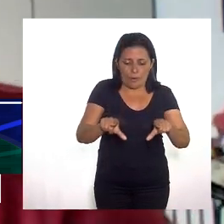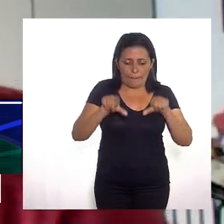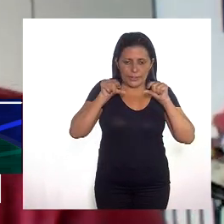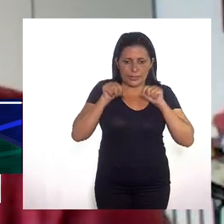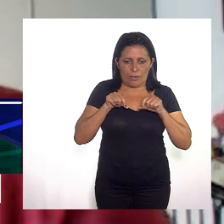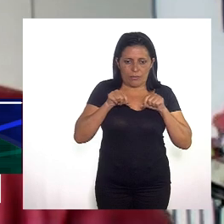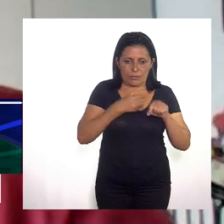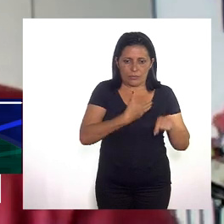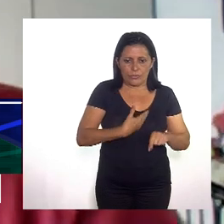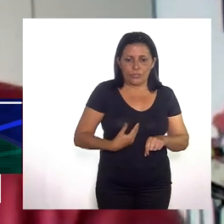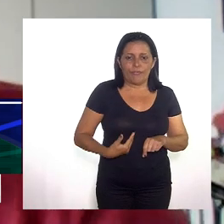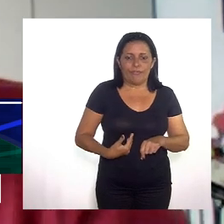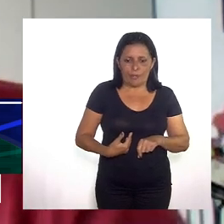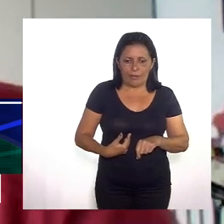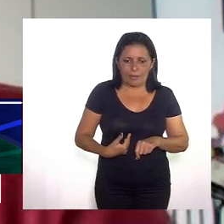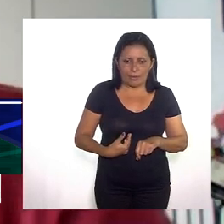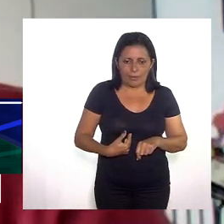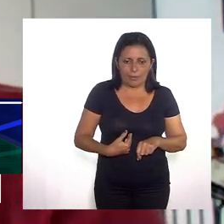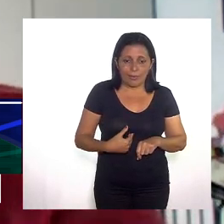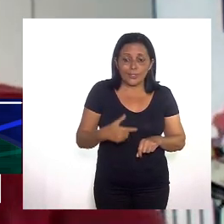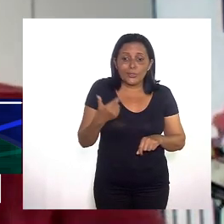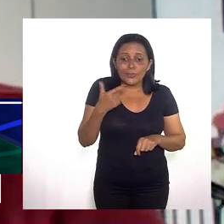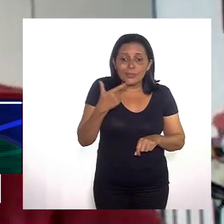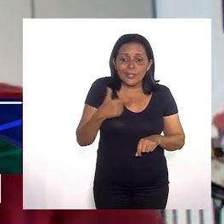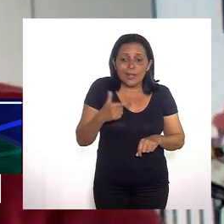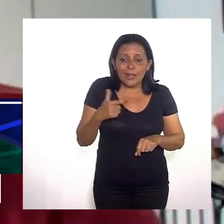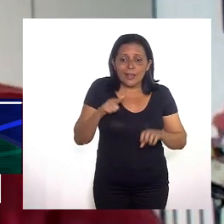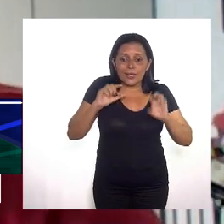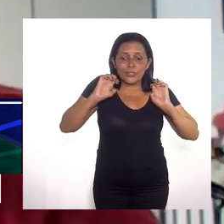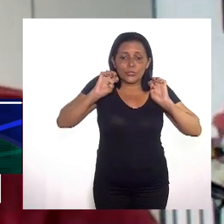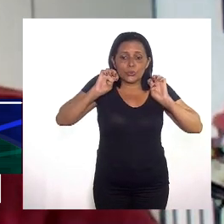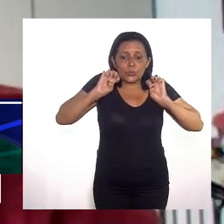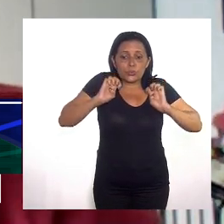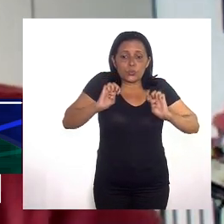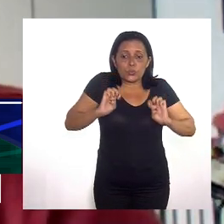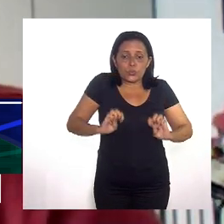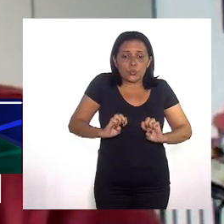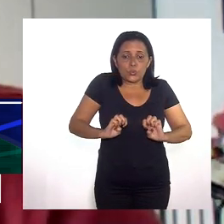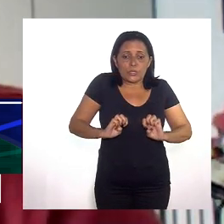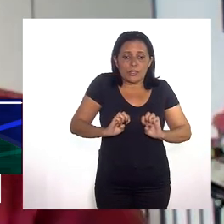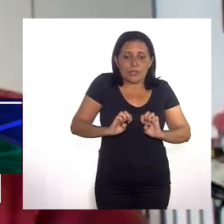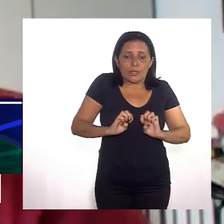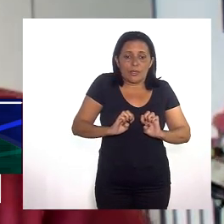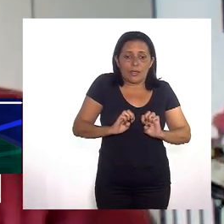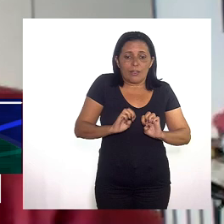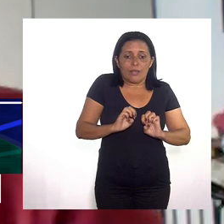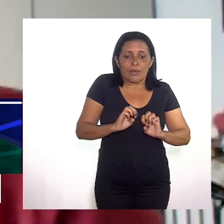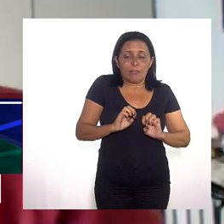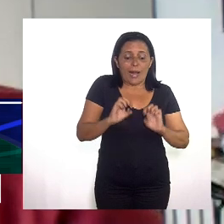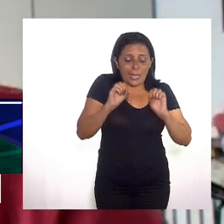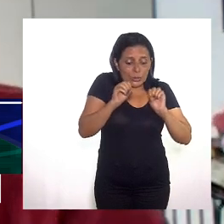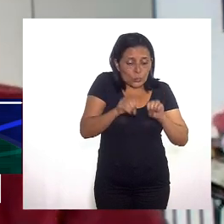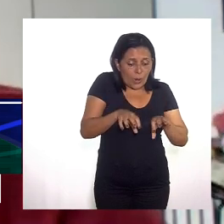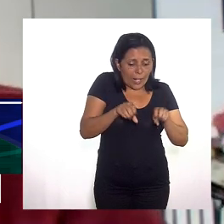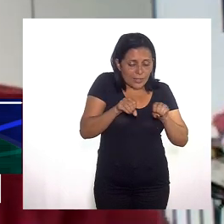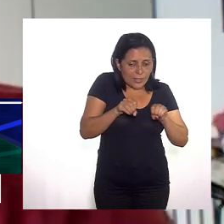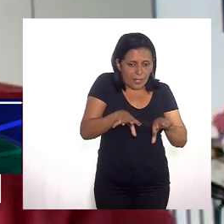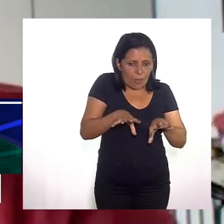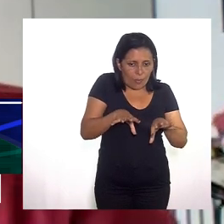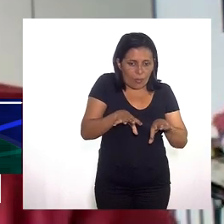de governantes que não estão estruturando, de fato, a educação para que ela